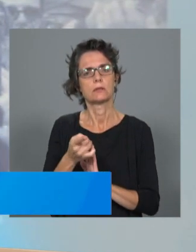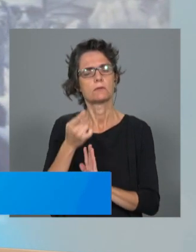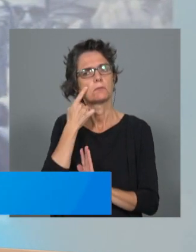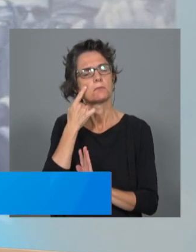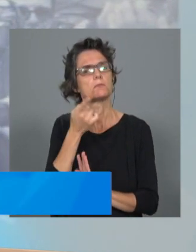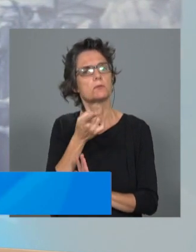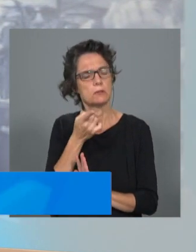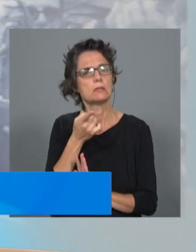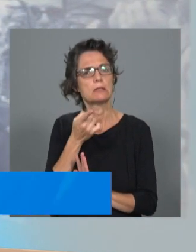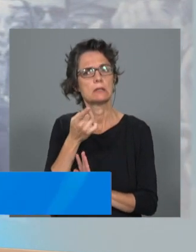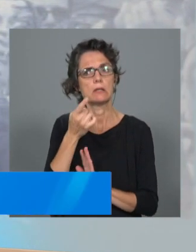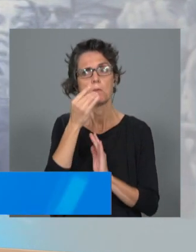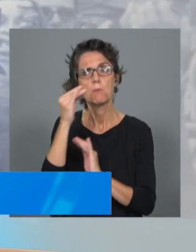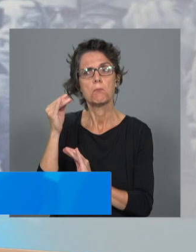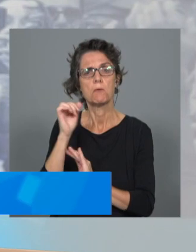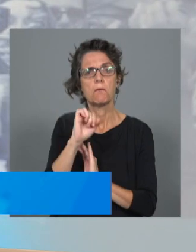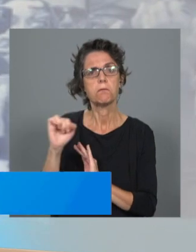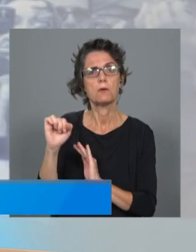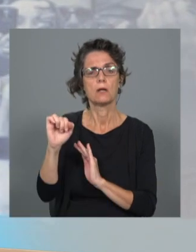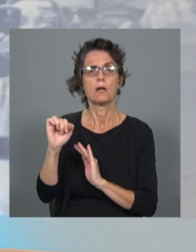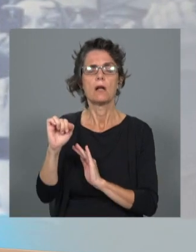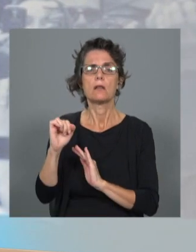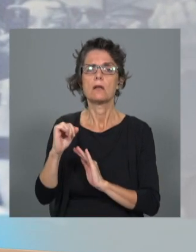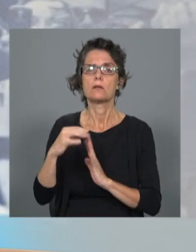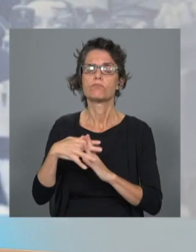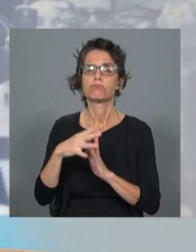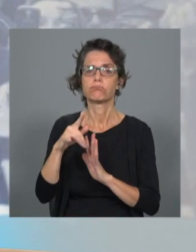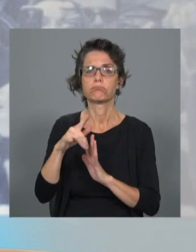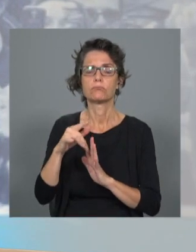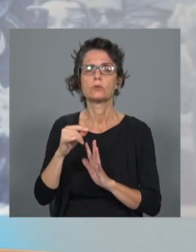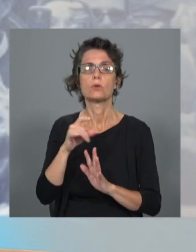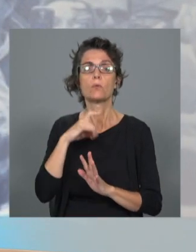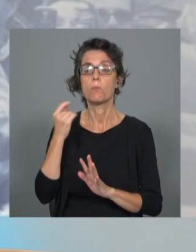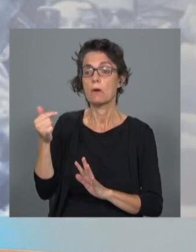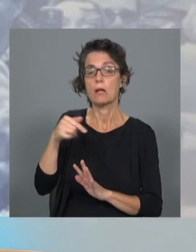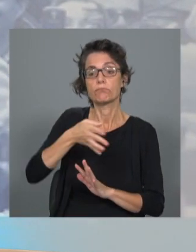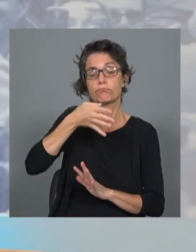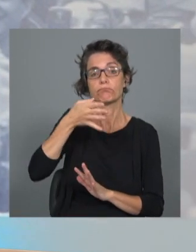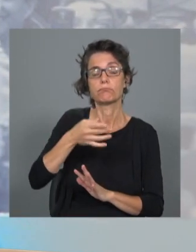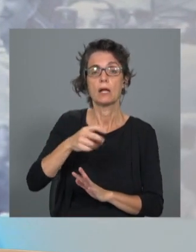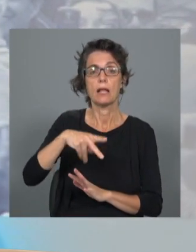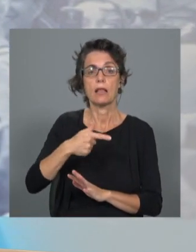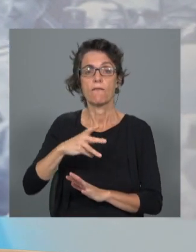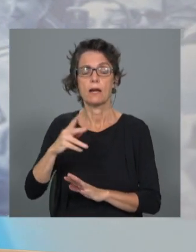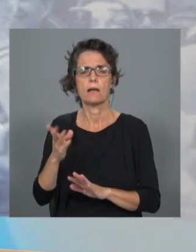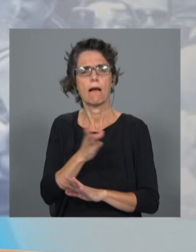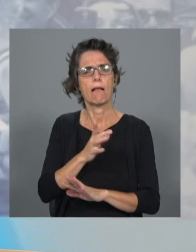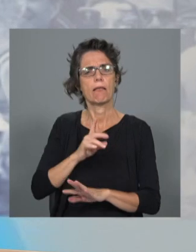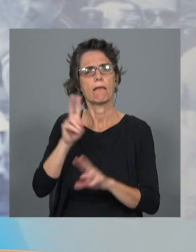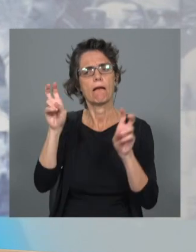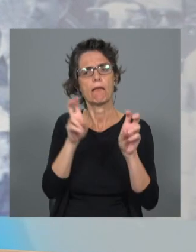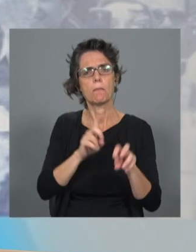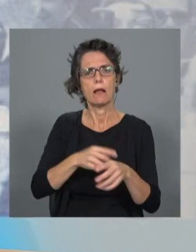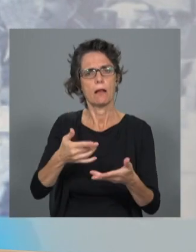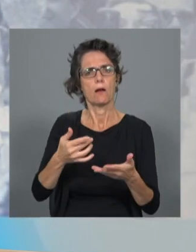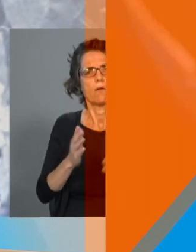formativa desta estrutura da Diocese de Lisboa com o Padre Nuno Tavares. Antes ficamos ainda com os temas que fazem a